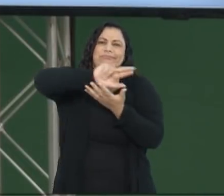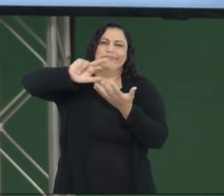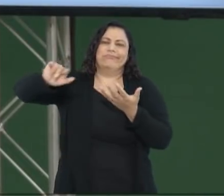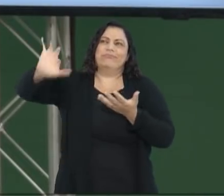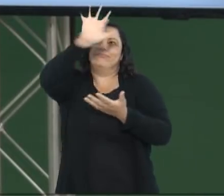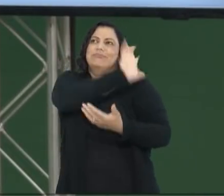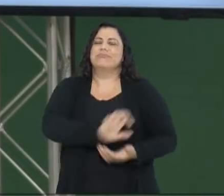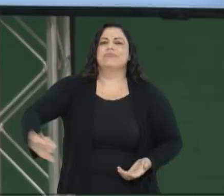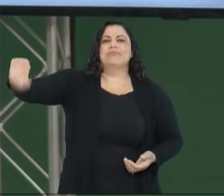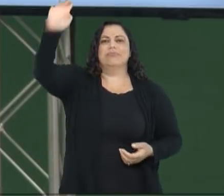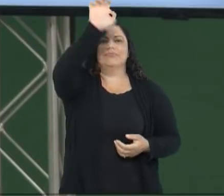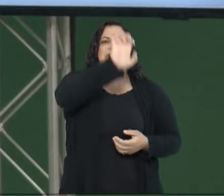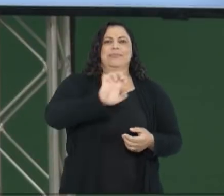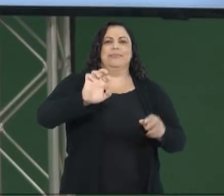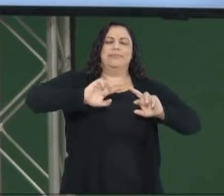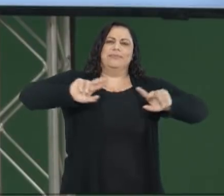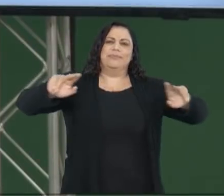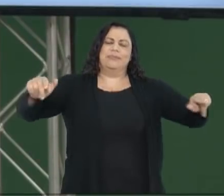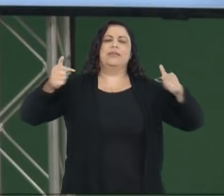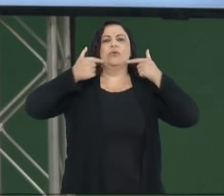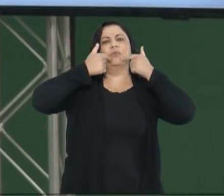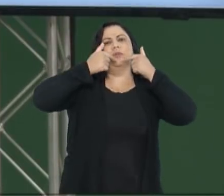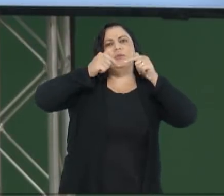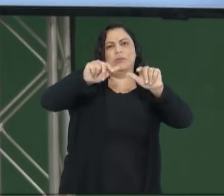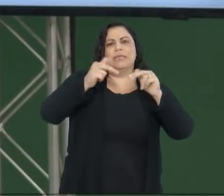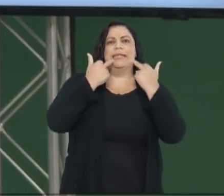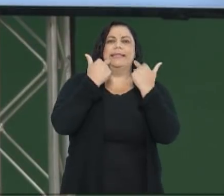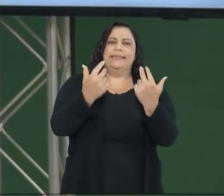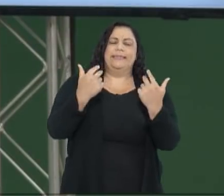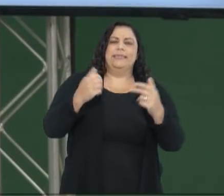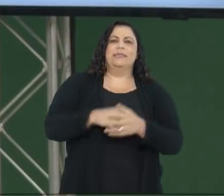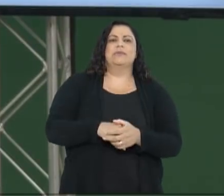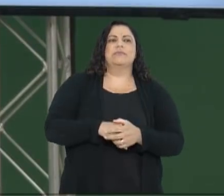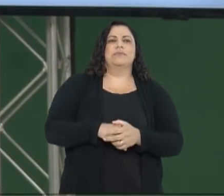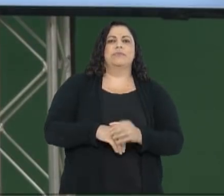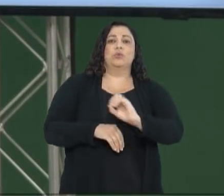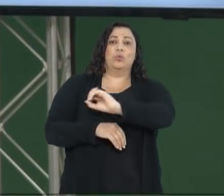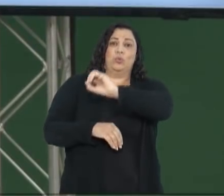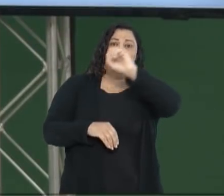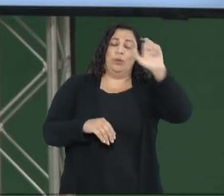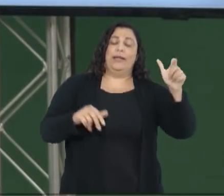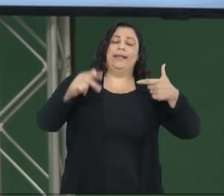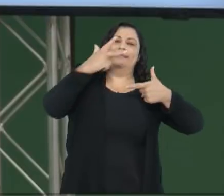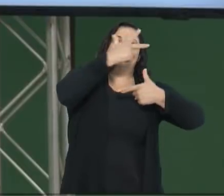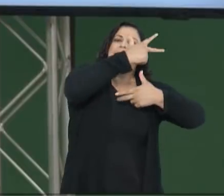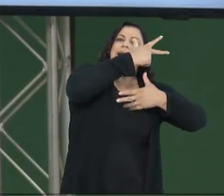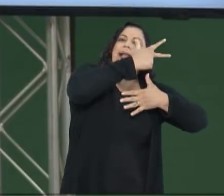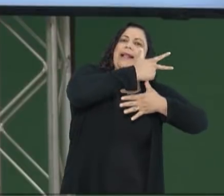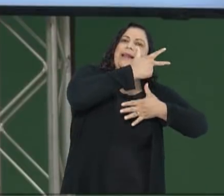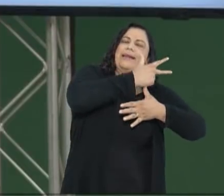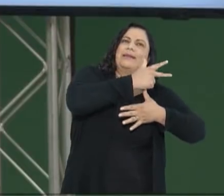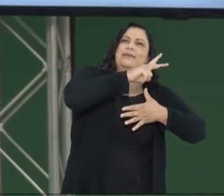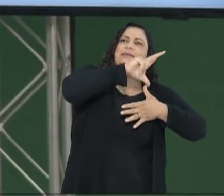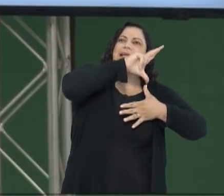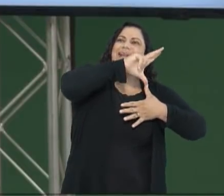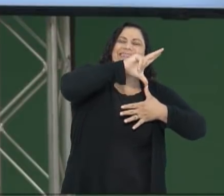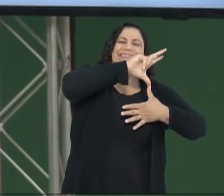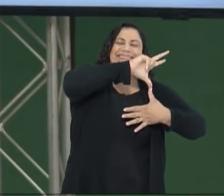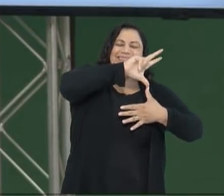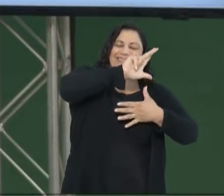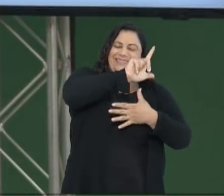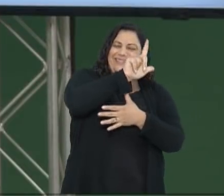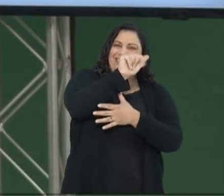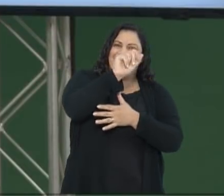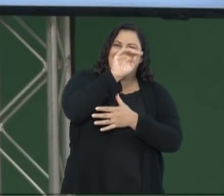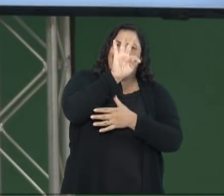características, a começar ali pelo idioma, né? E aí no oeste nós vamos ter as línguas latinas, que é de onde deriva o